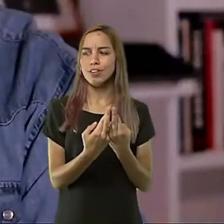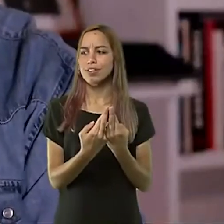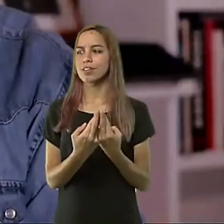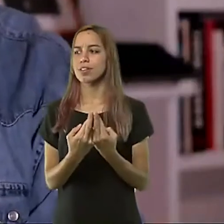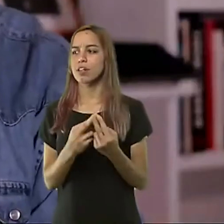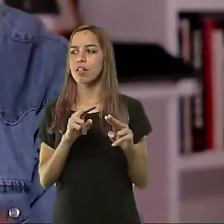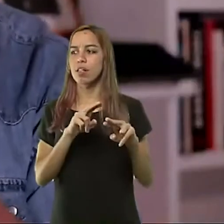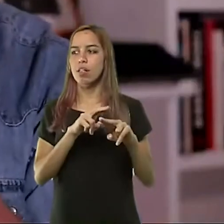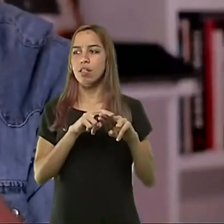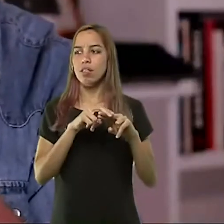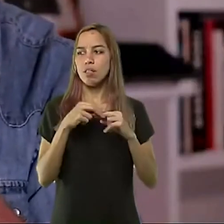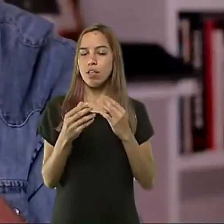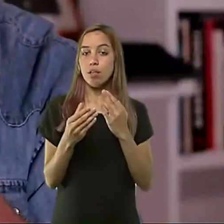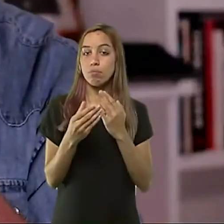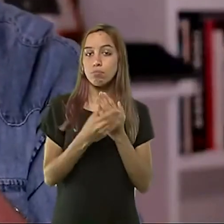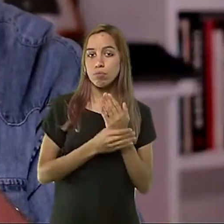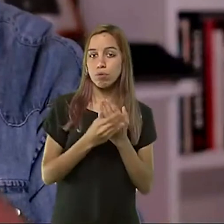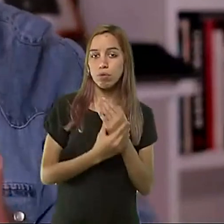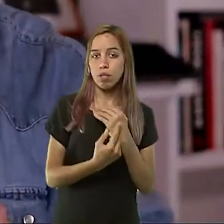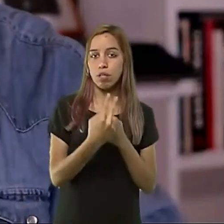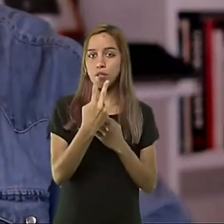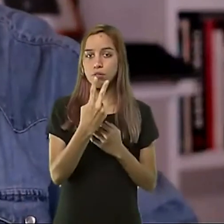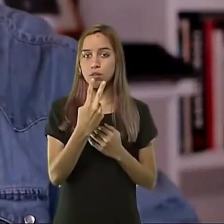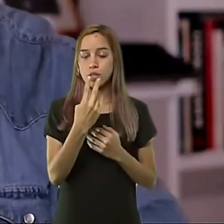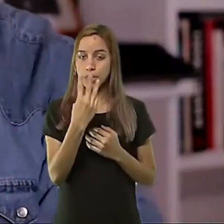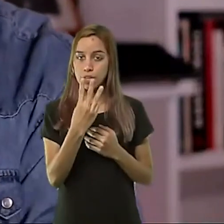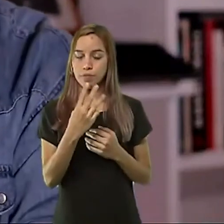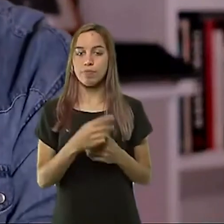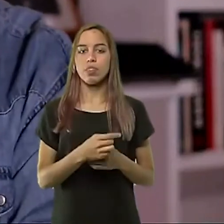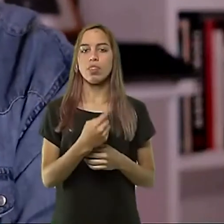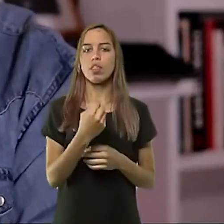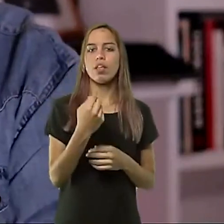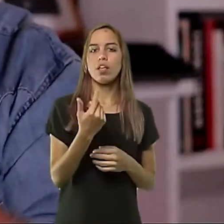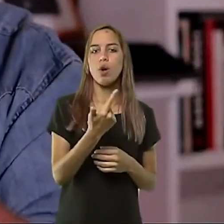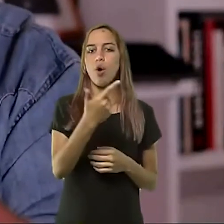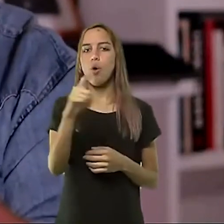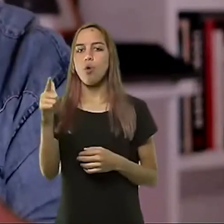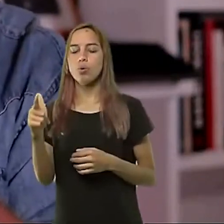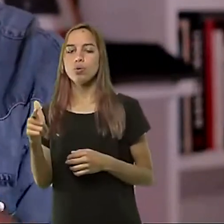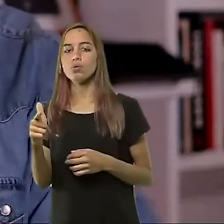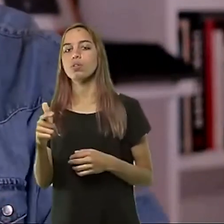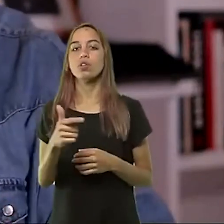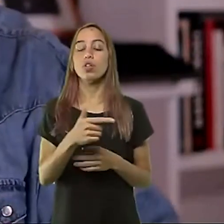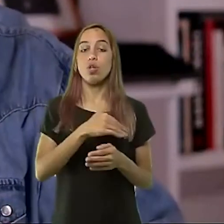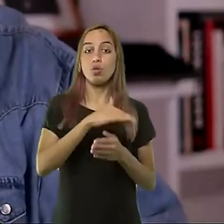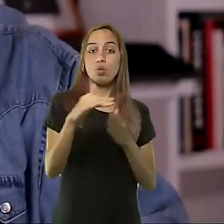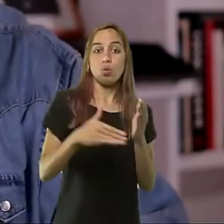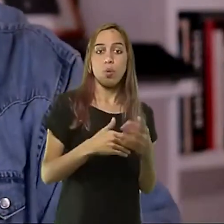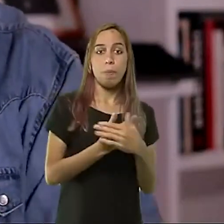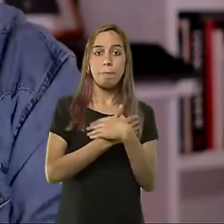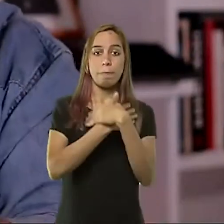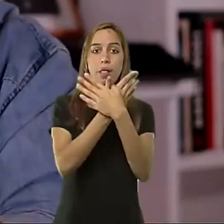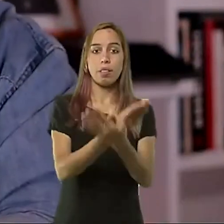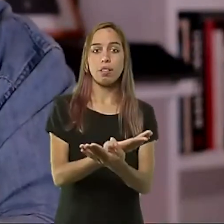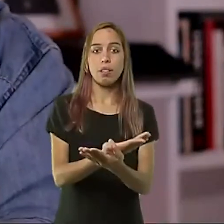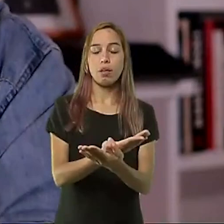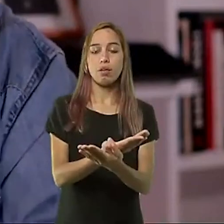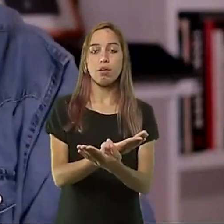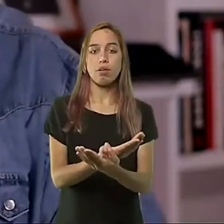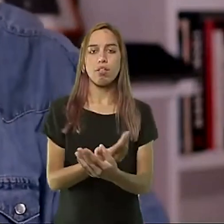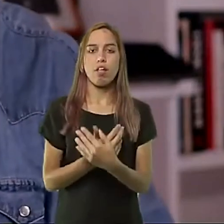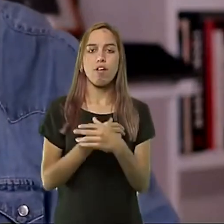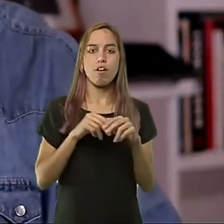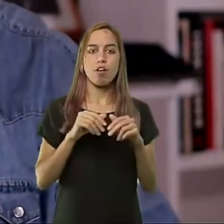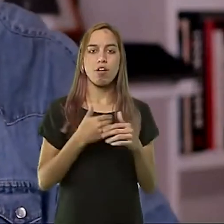Nem Todas as Baleias Voam. Vamos comprar um poeta e a boneca de